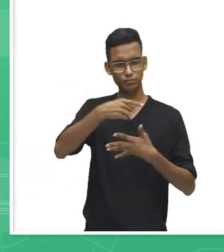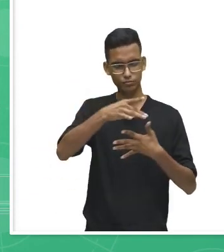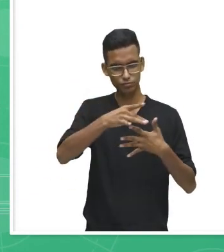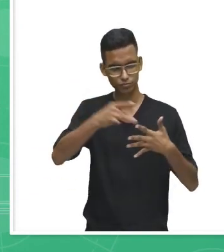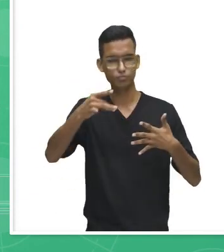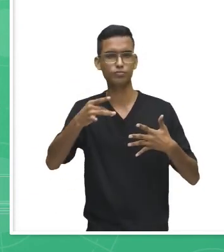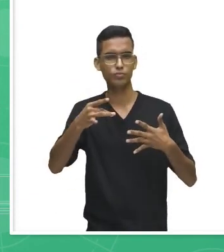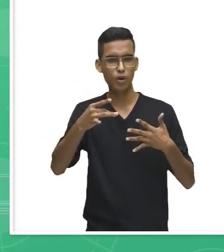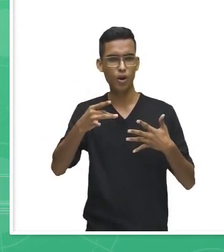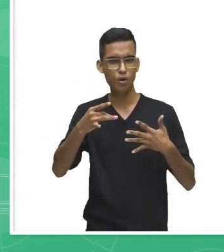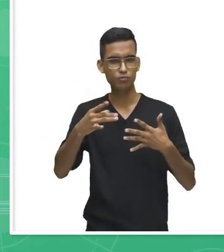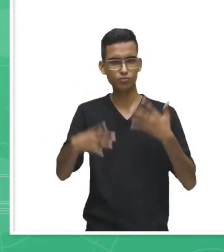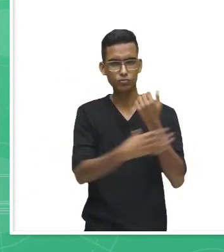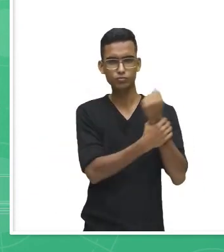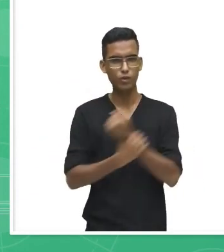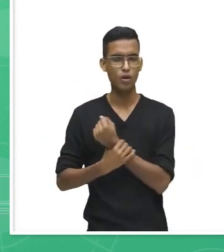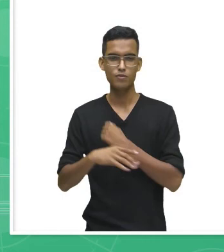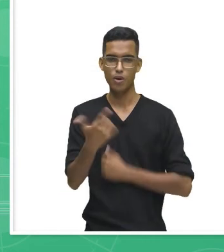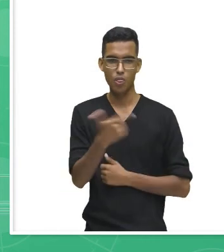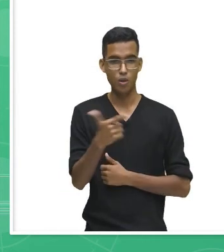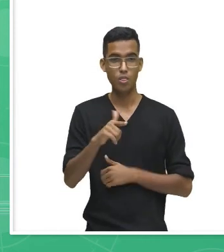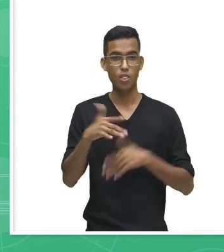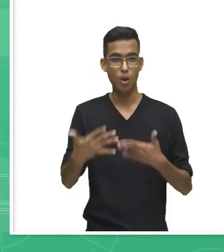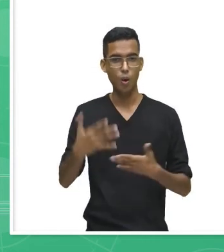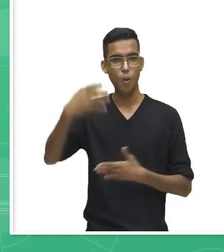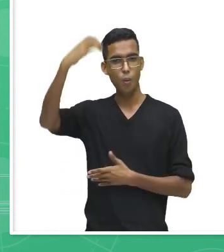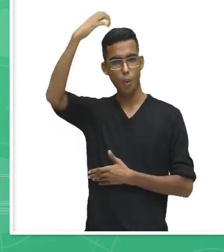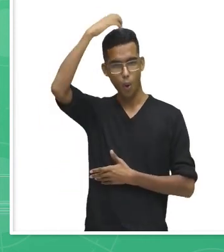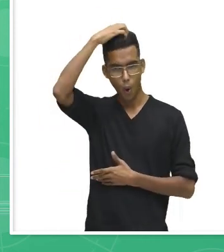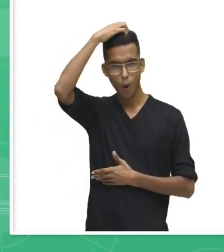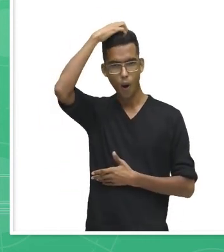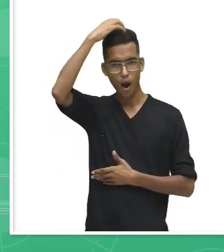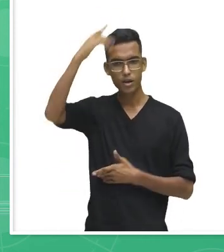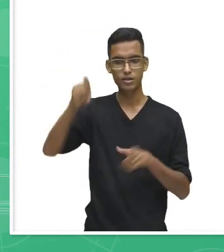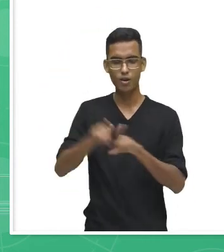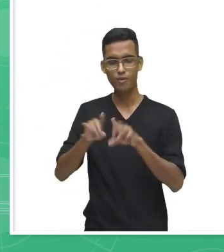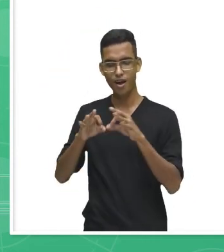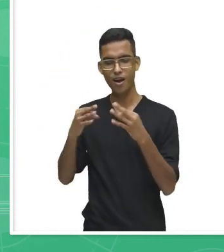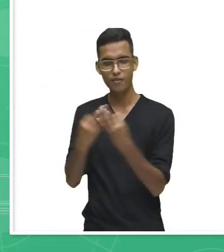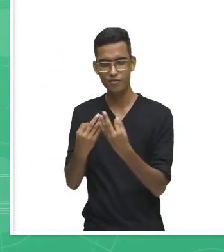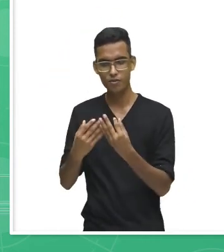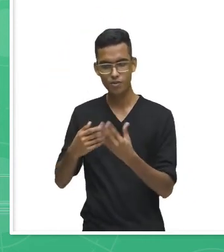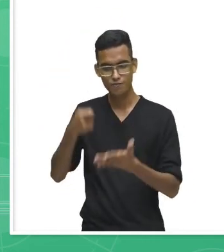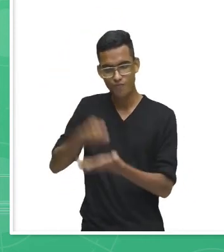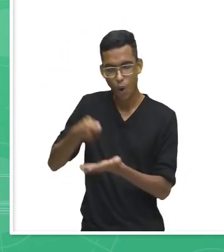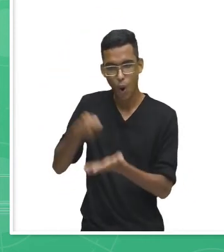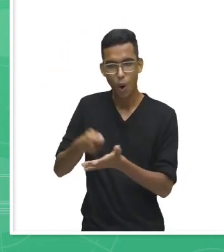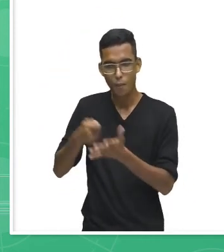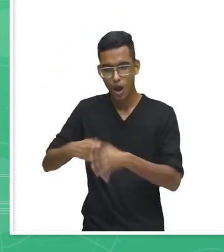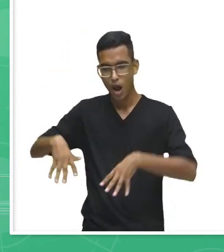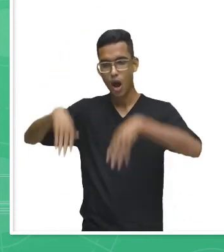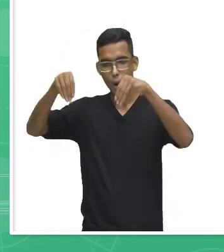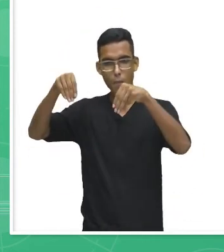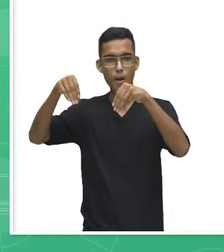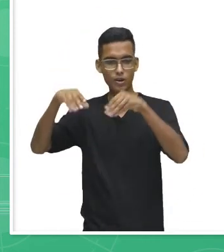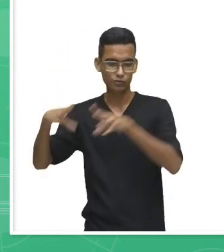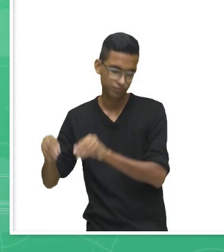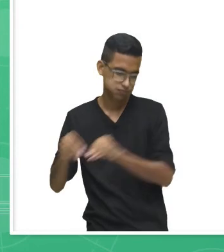mais. Além disso, tanto o rei quanto a família real foram forçados a deixar o Palácio de Versalhes e foram instalados em um